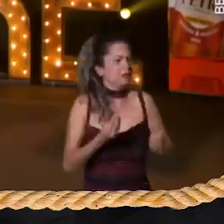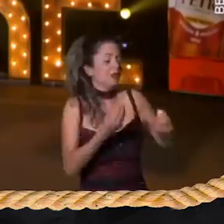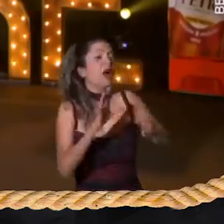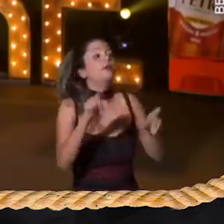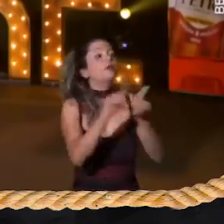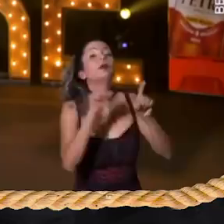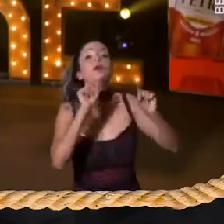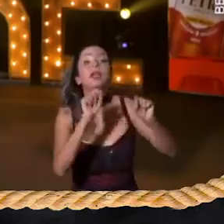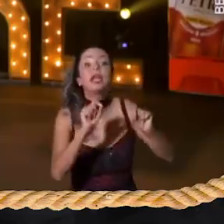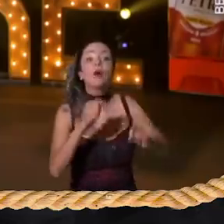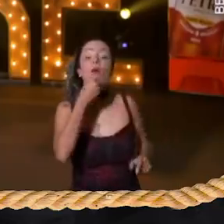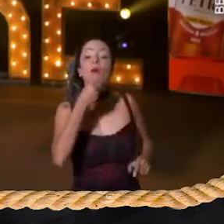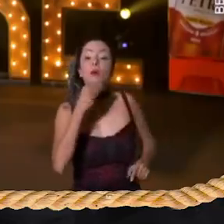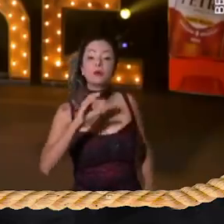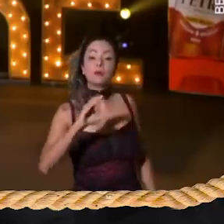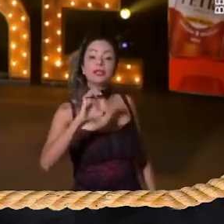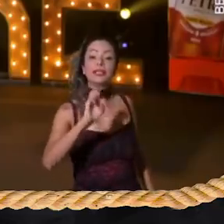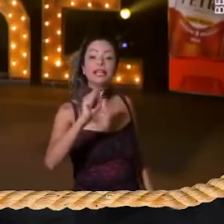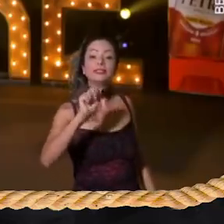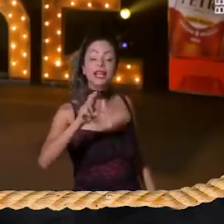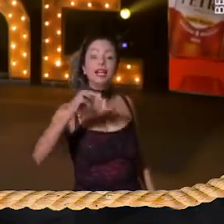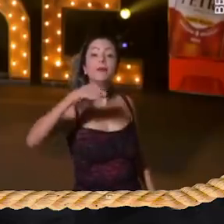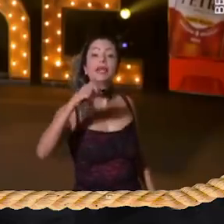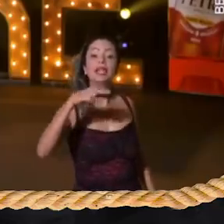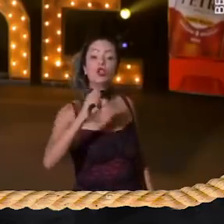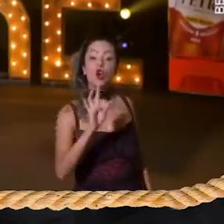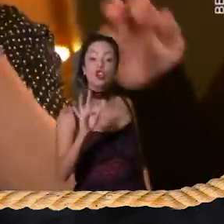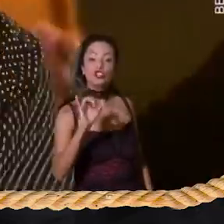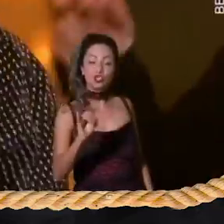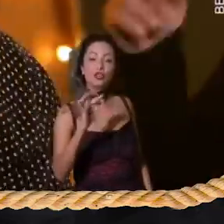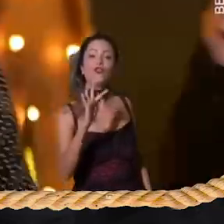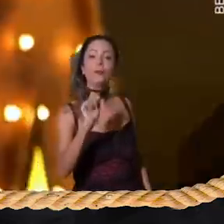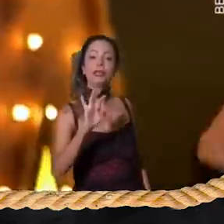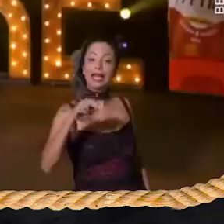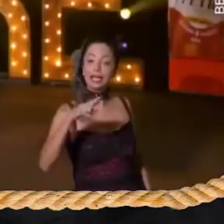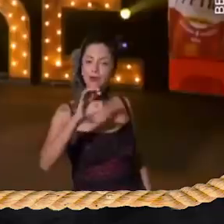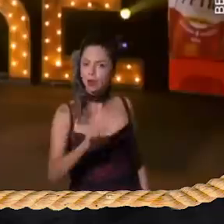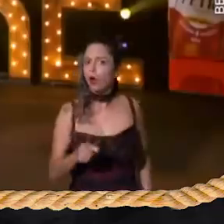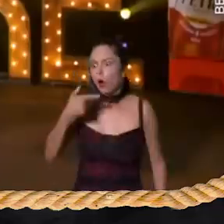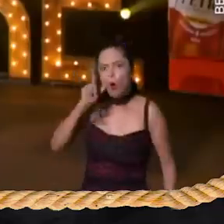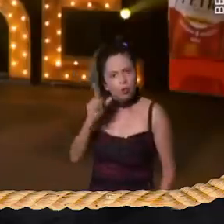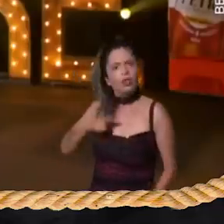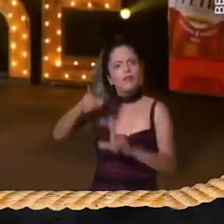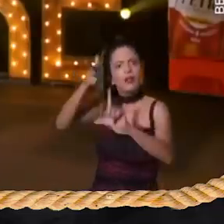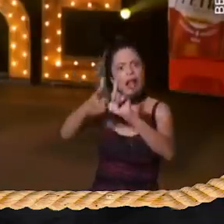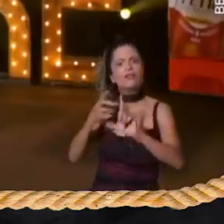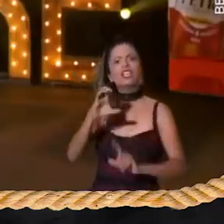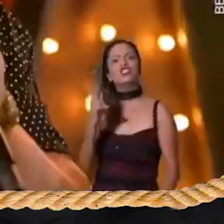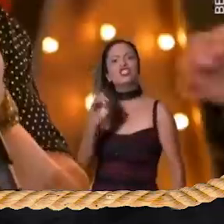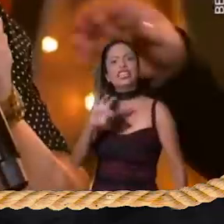maravilhosa. César Menotti e Fabiano que deram um show. César Menotti e Fabiano, puta merda. Chitãozinho Chororó ontem. Arregaçaram. Arrebentaram. Mas César Menotti e